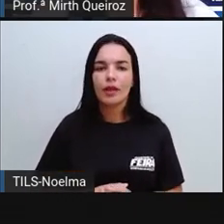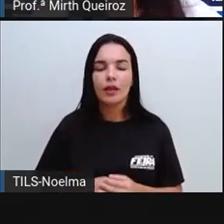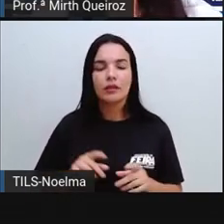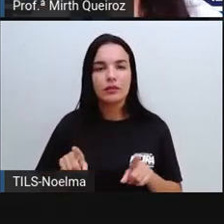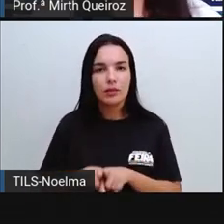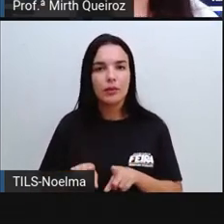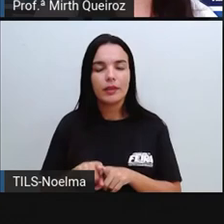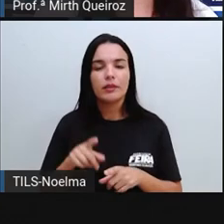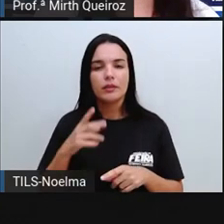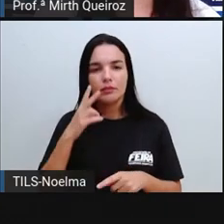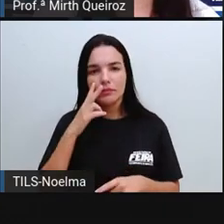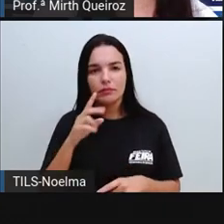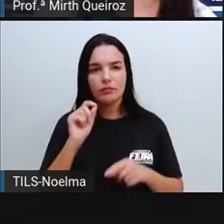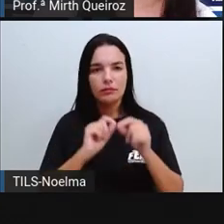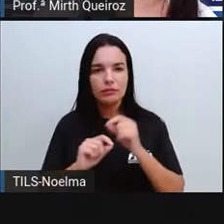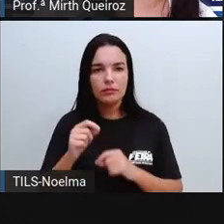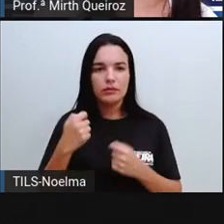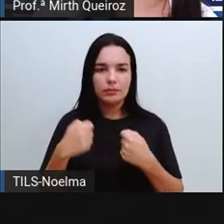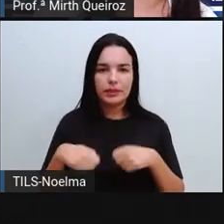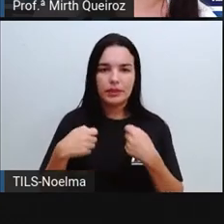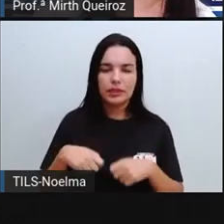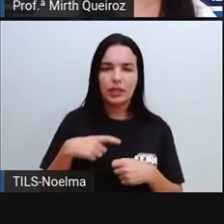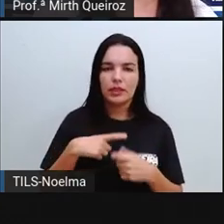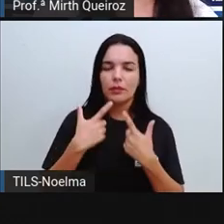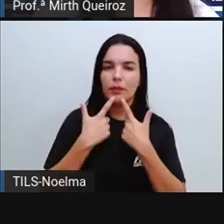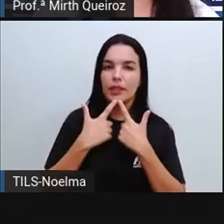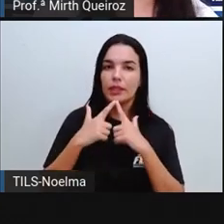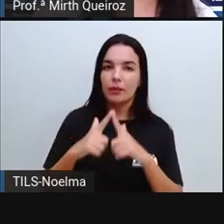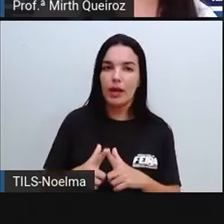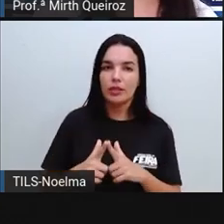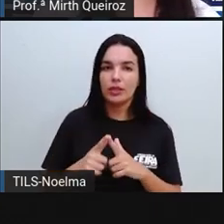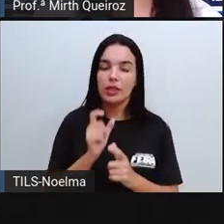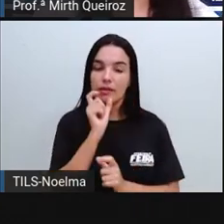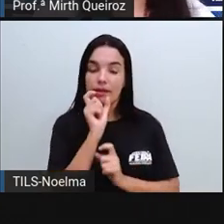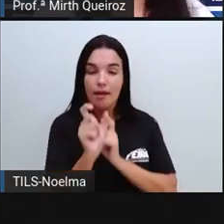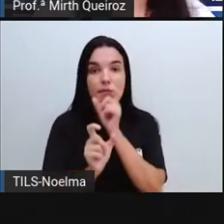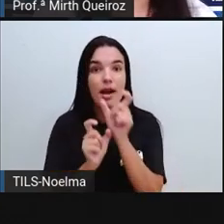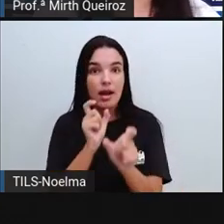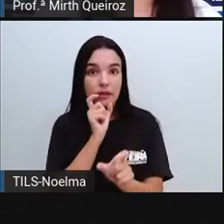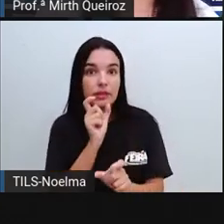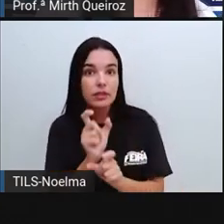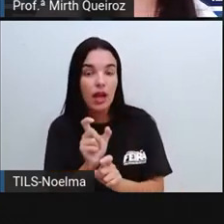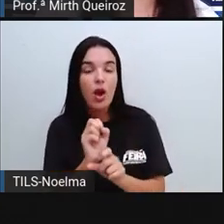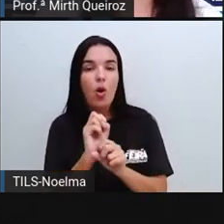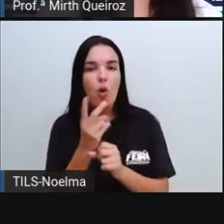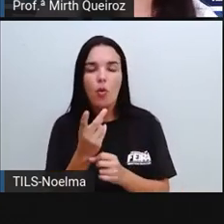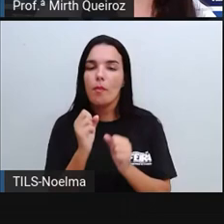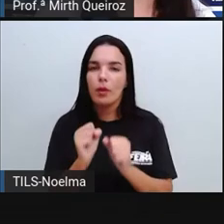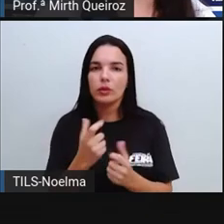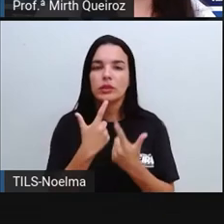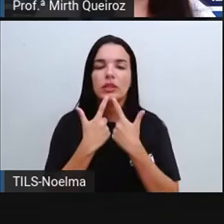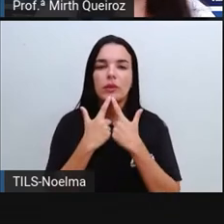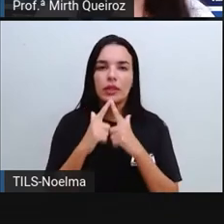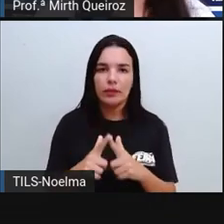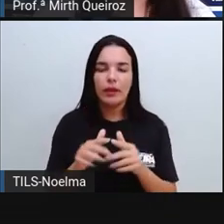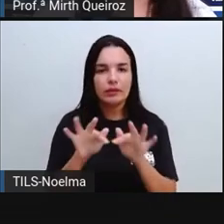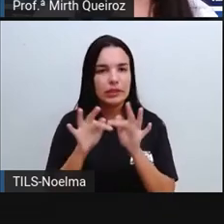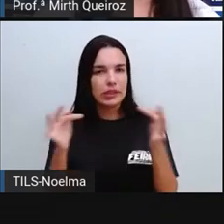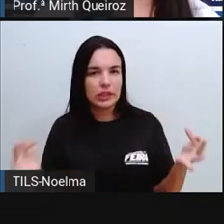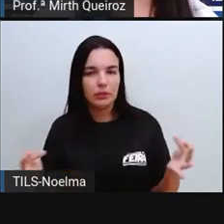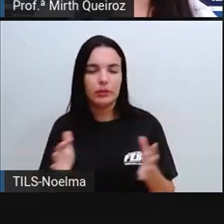vocês vão ver se vocês vão precisar de uma linguagem da norma mais culta, né? Se pode ser uma linguagem mais